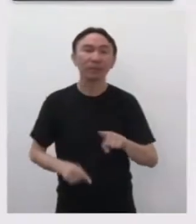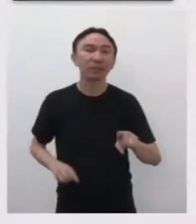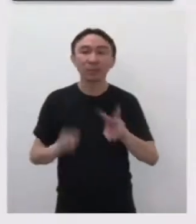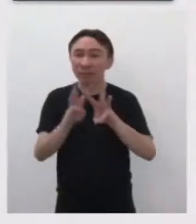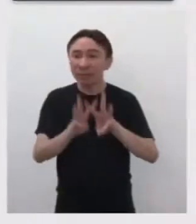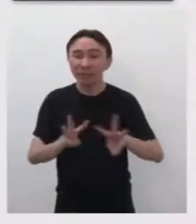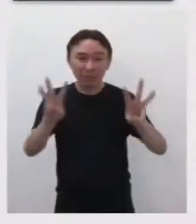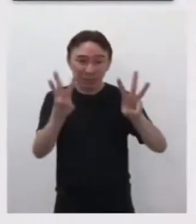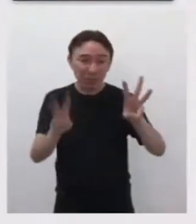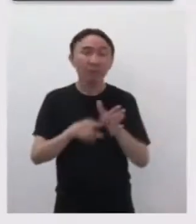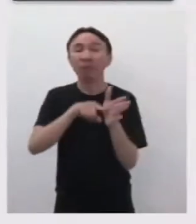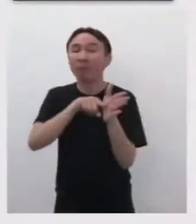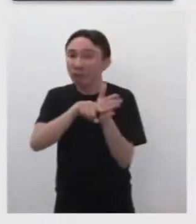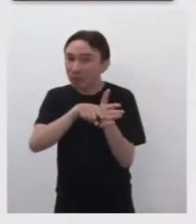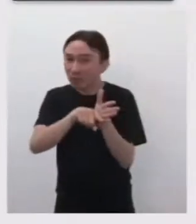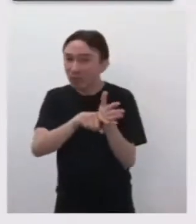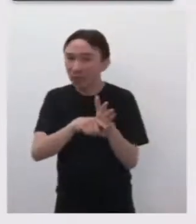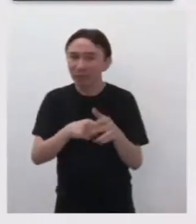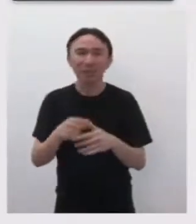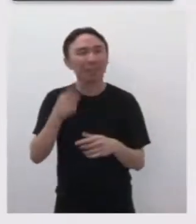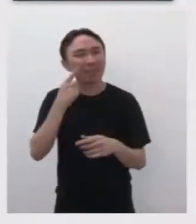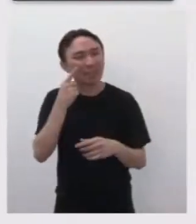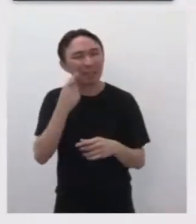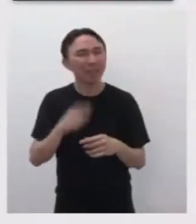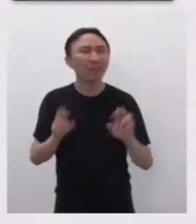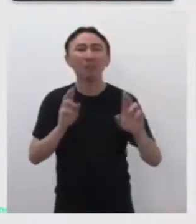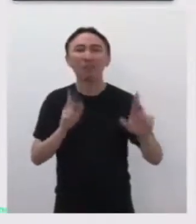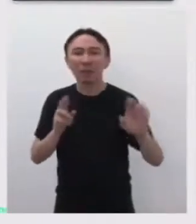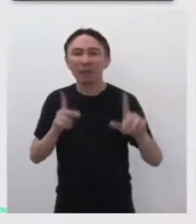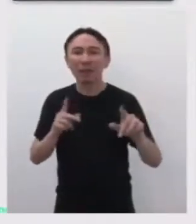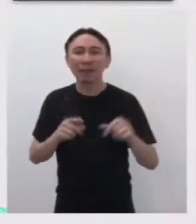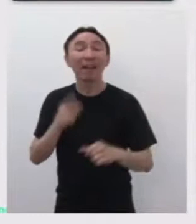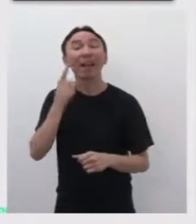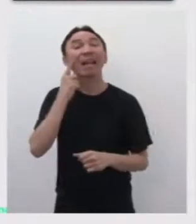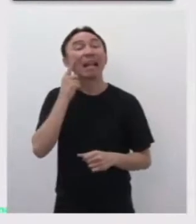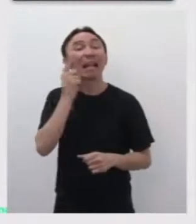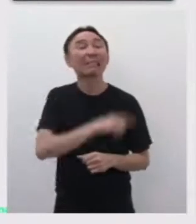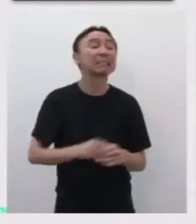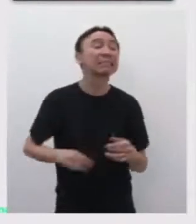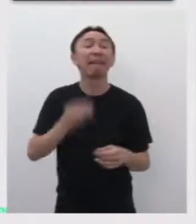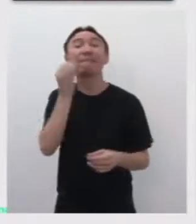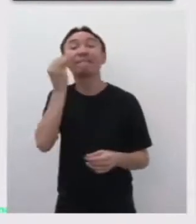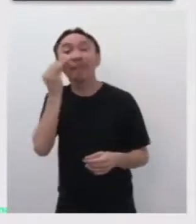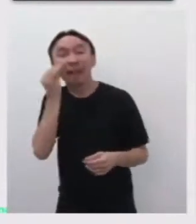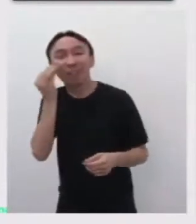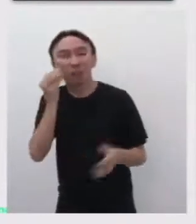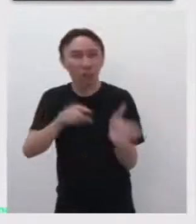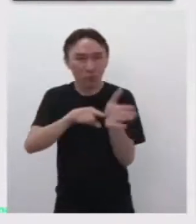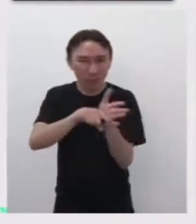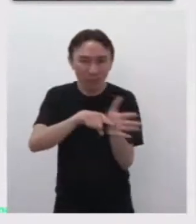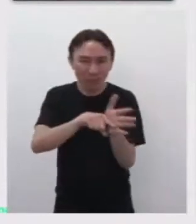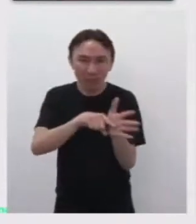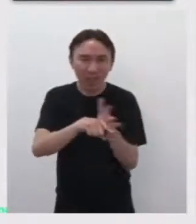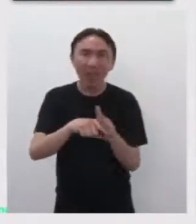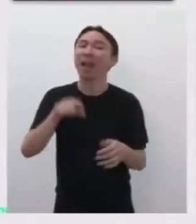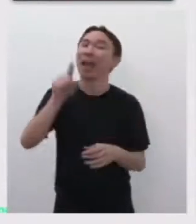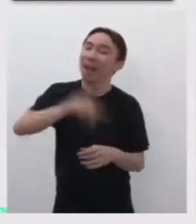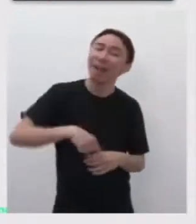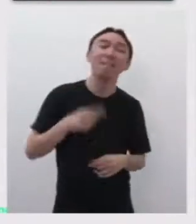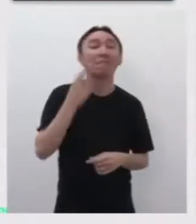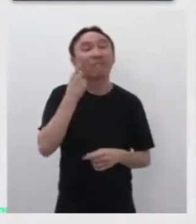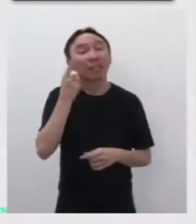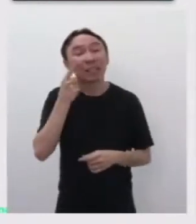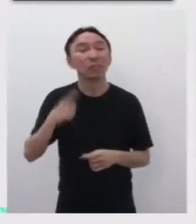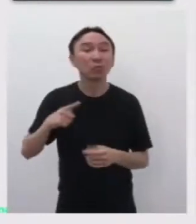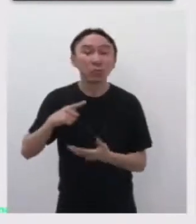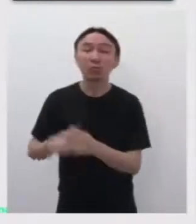exercício que eu mostrei antes. Por que ele é diferente? Porque o teste de verificação, ele é um teste só para saber se o aluno realmente já